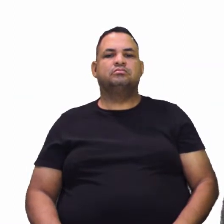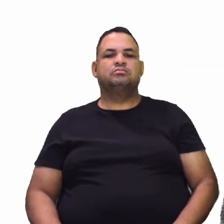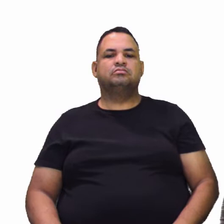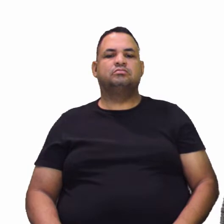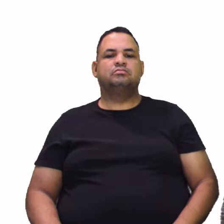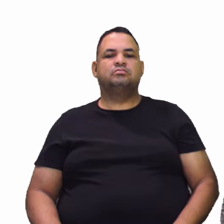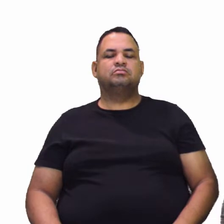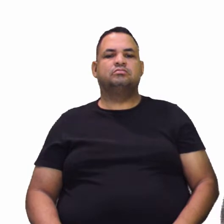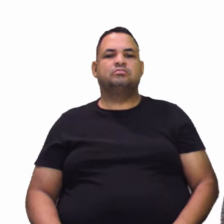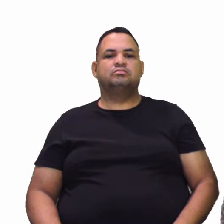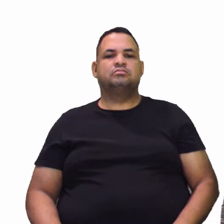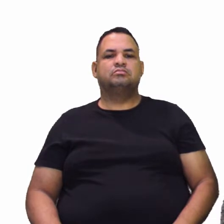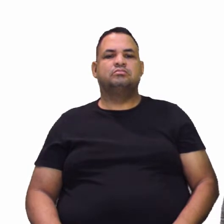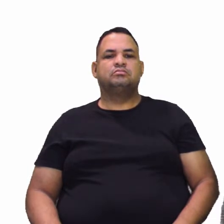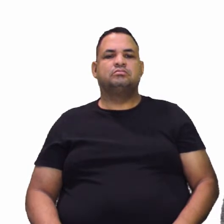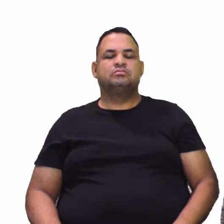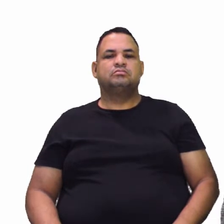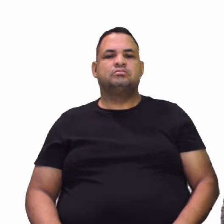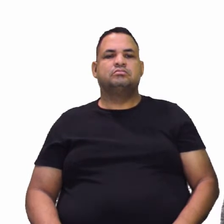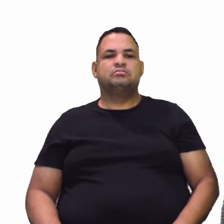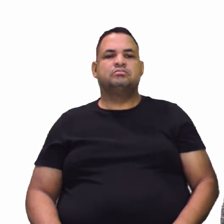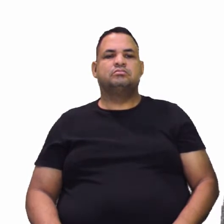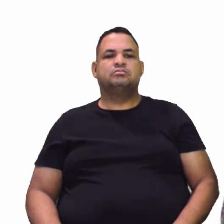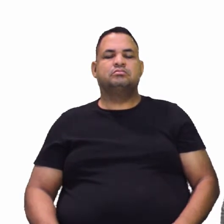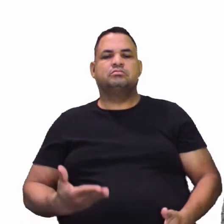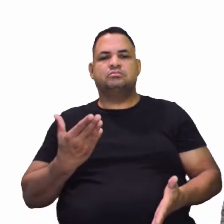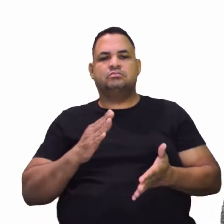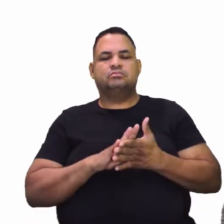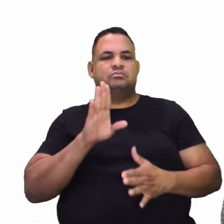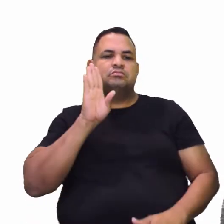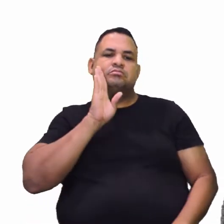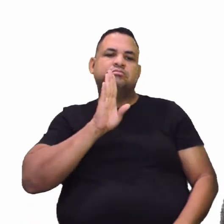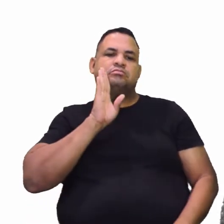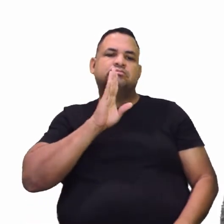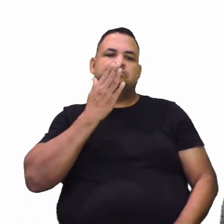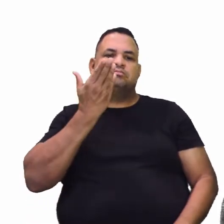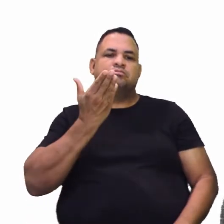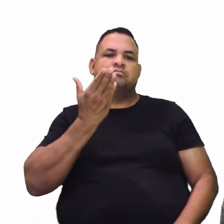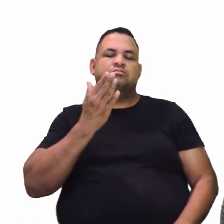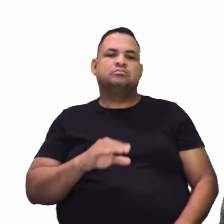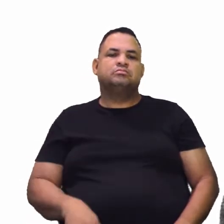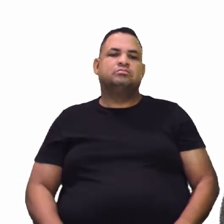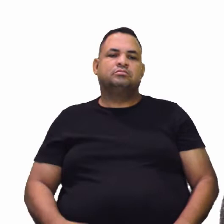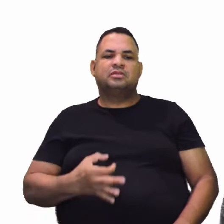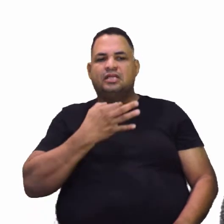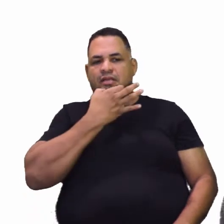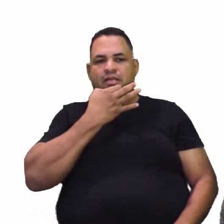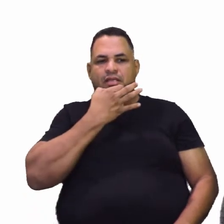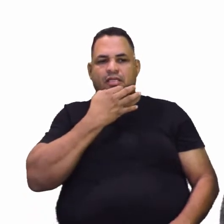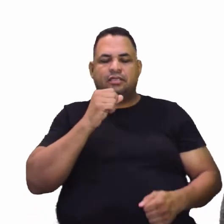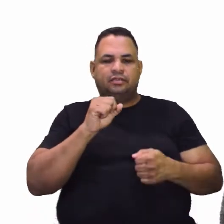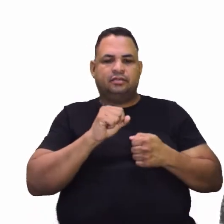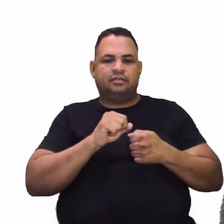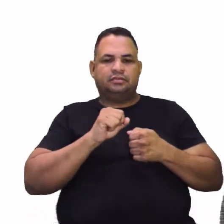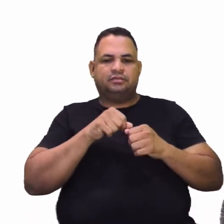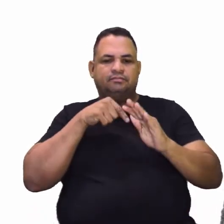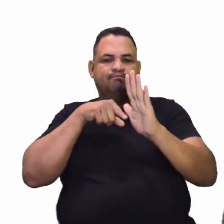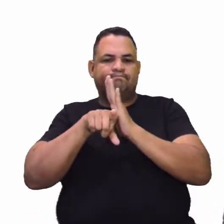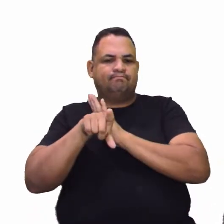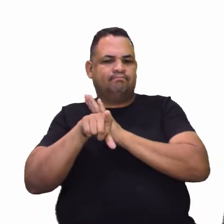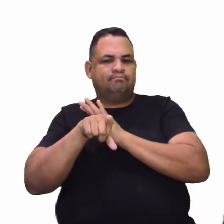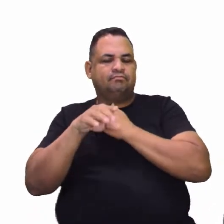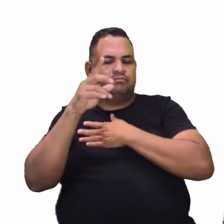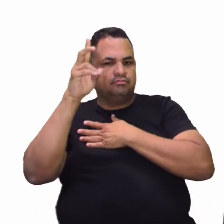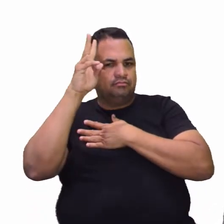interrogativa do simple present. E tem uma questão bem legal. Porque no inglês, a gente faz as perguntas, eu não